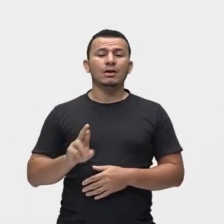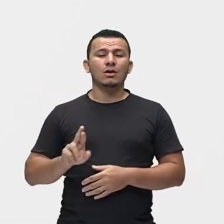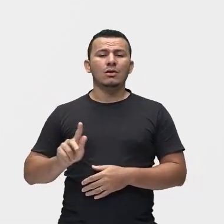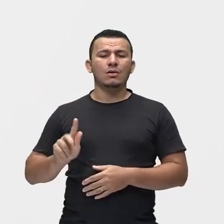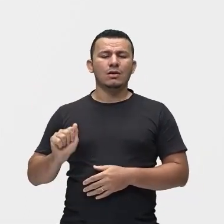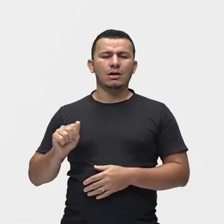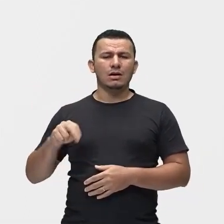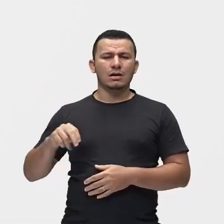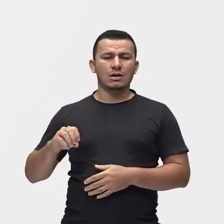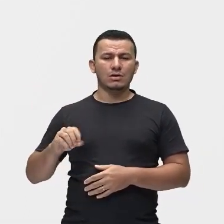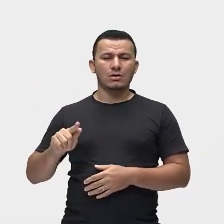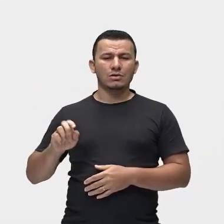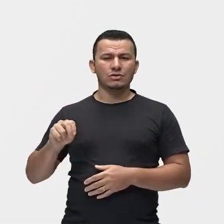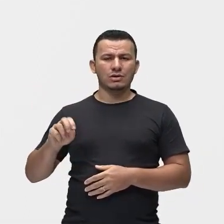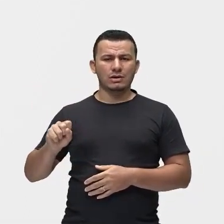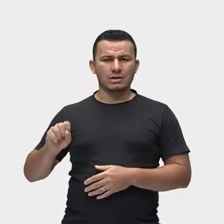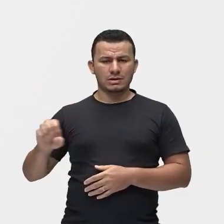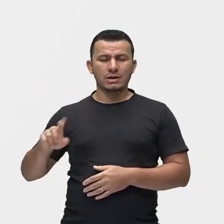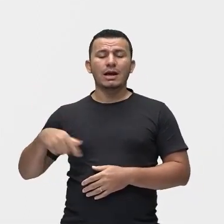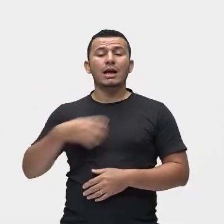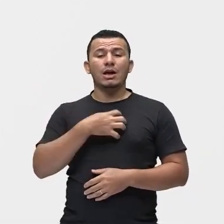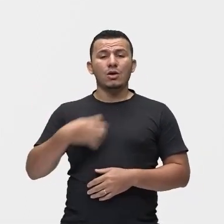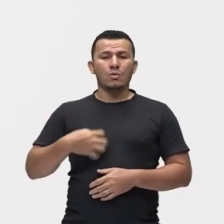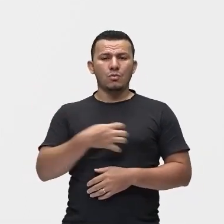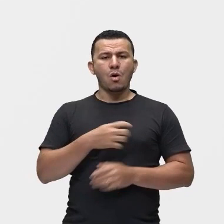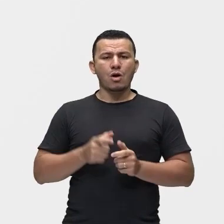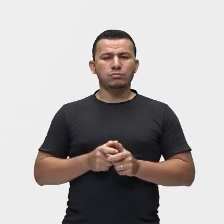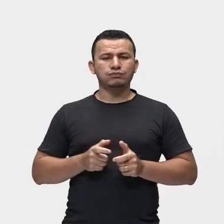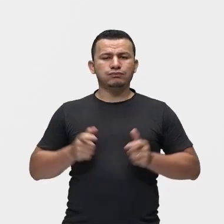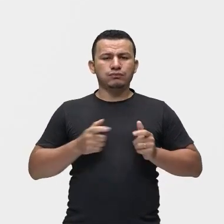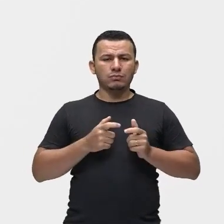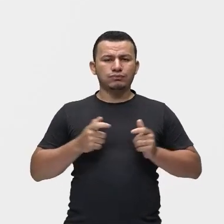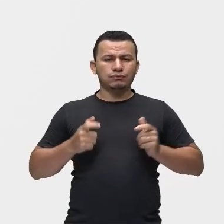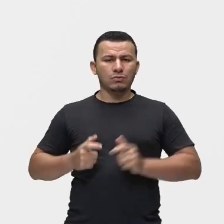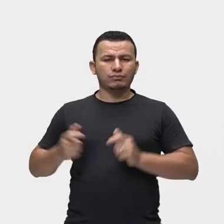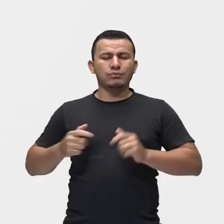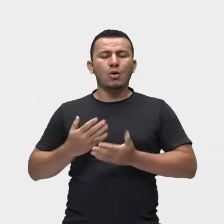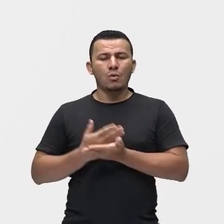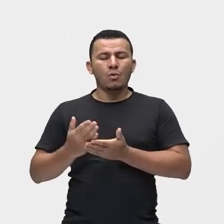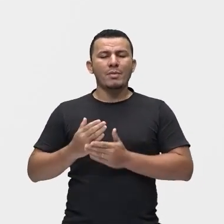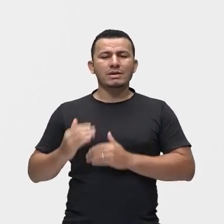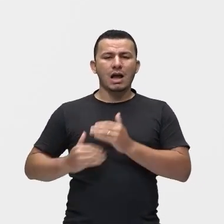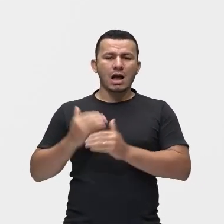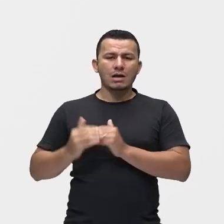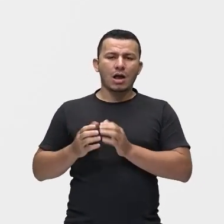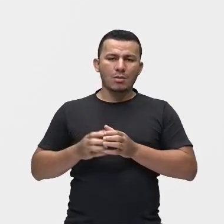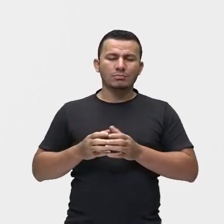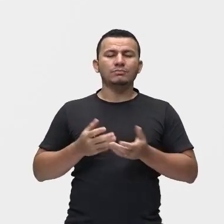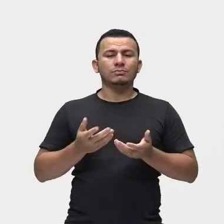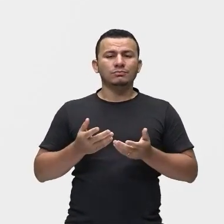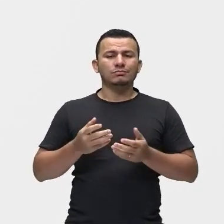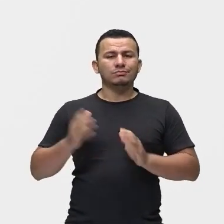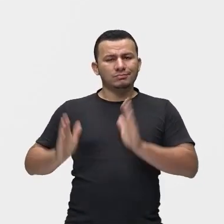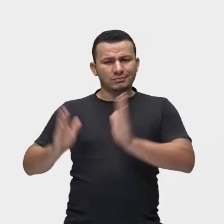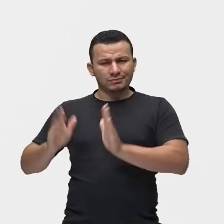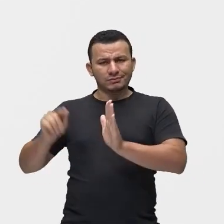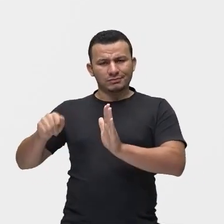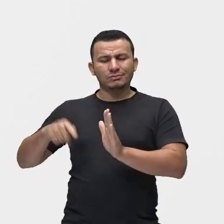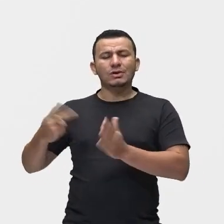desenvolvimento dos órgãos durante o desenvolvimento embrionário. Essa fase aí aconteceu toda